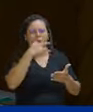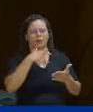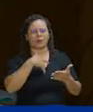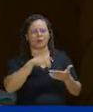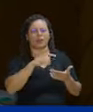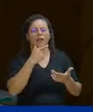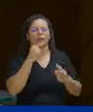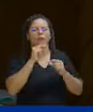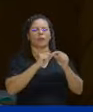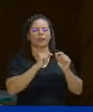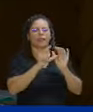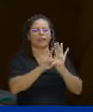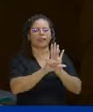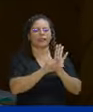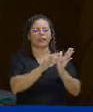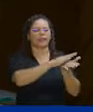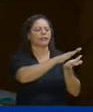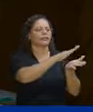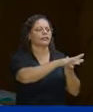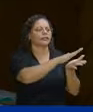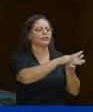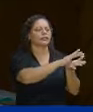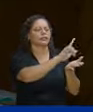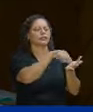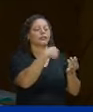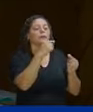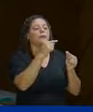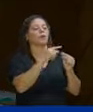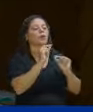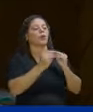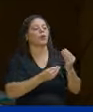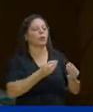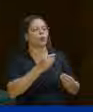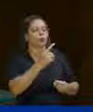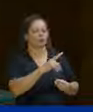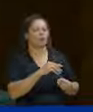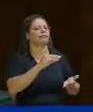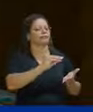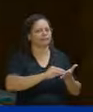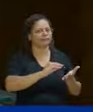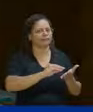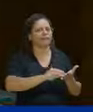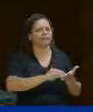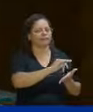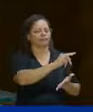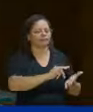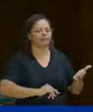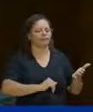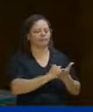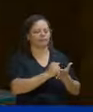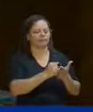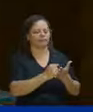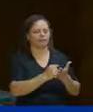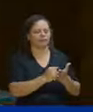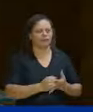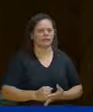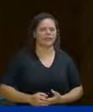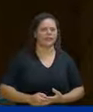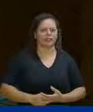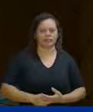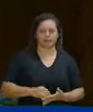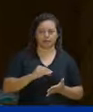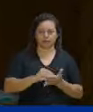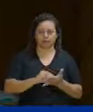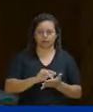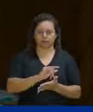das despesas com publicidade, serviços advocatícios e contábeis, a ausência de